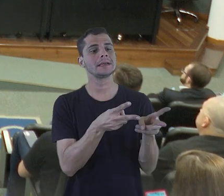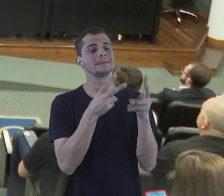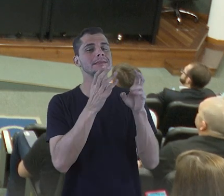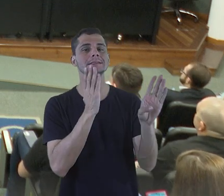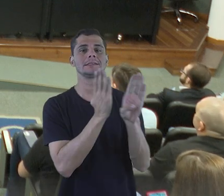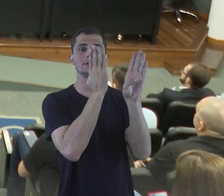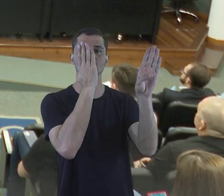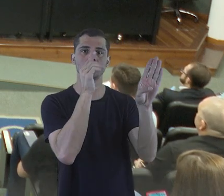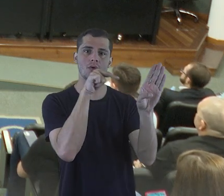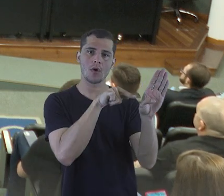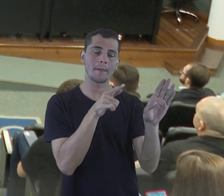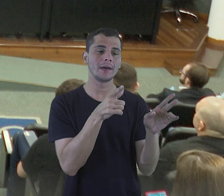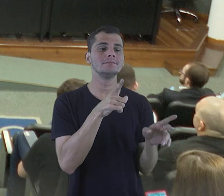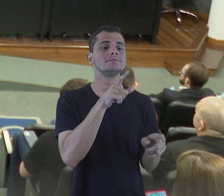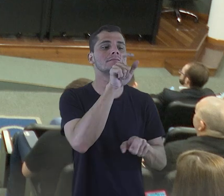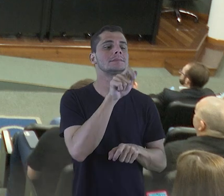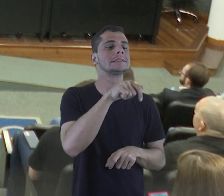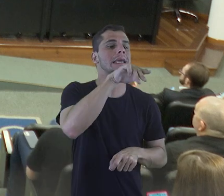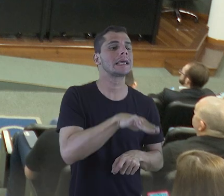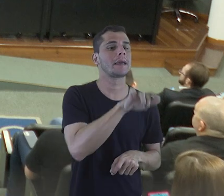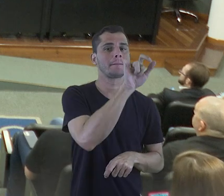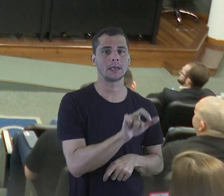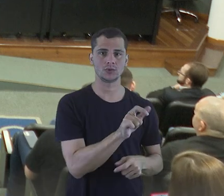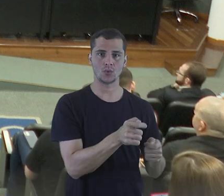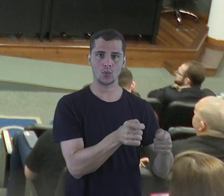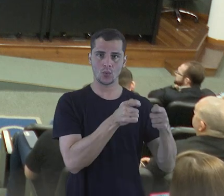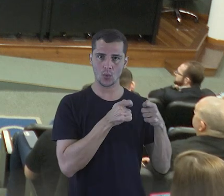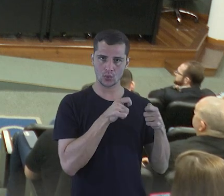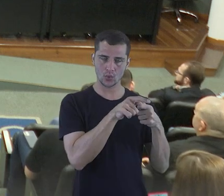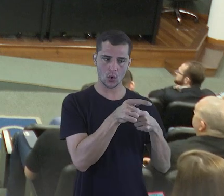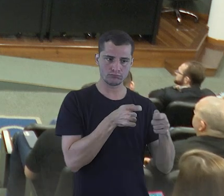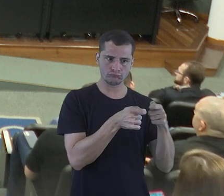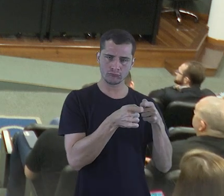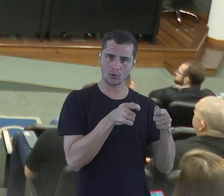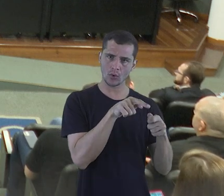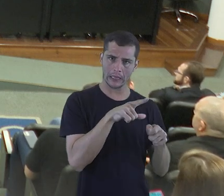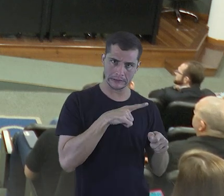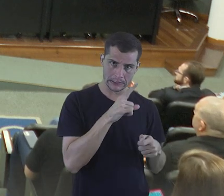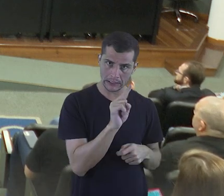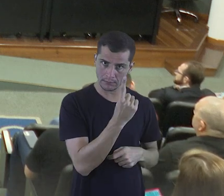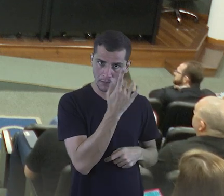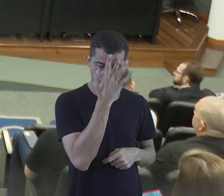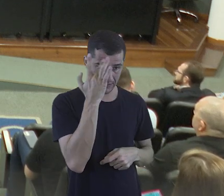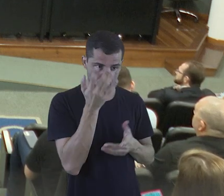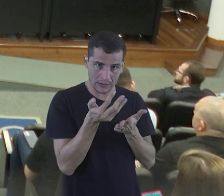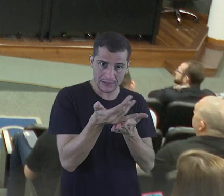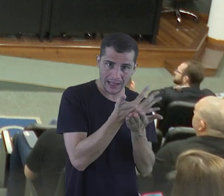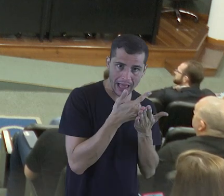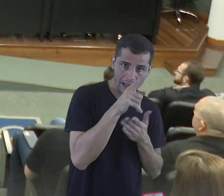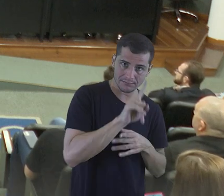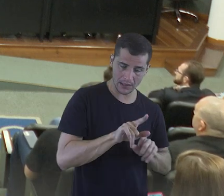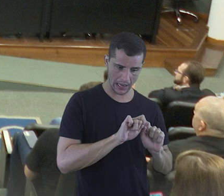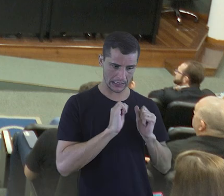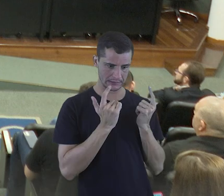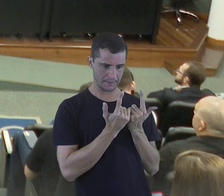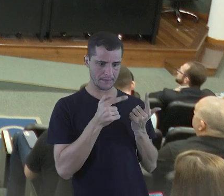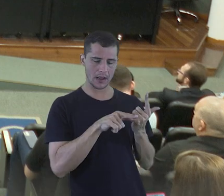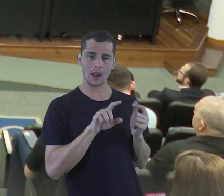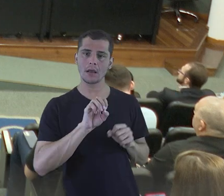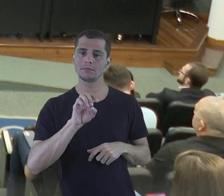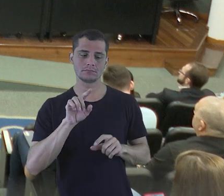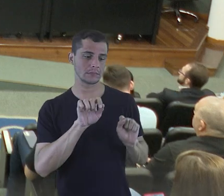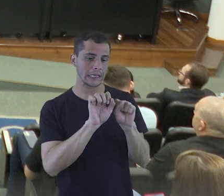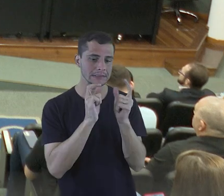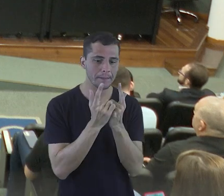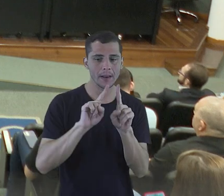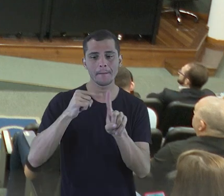identificação do controlador eu posso querer saber quem é o controlador e se há co-controladores nesse dado quem trata esse dado é a Assembleia é a Assembleia e o